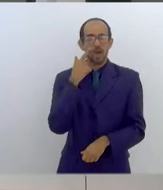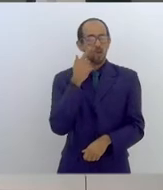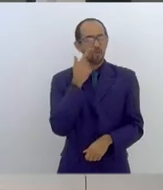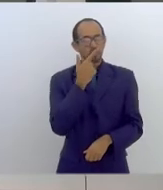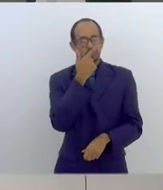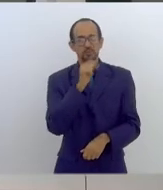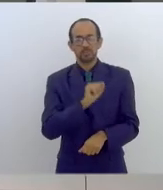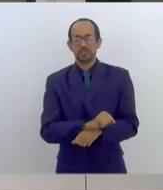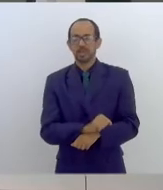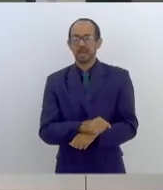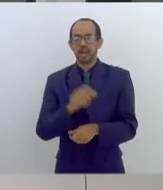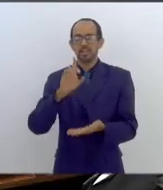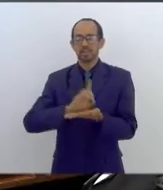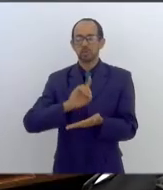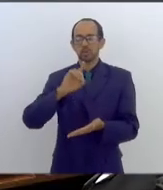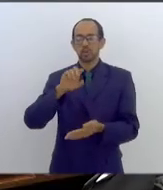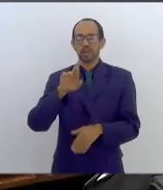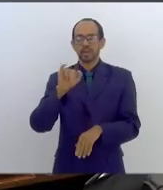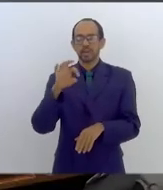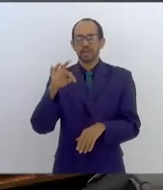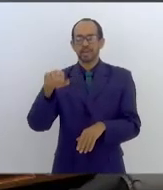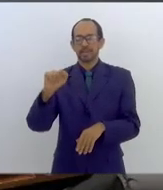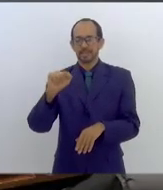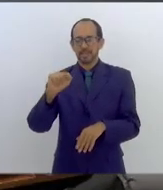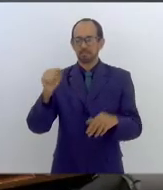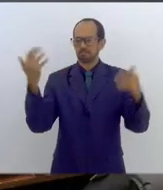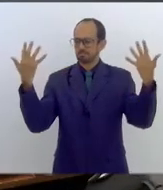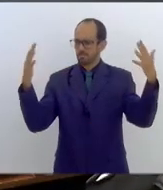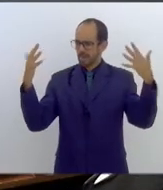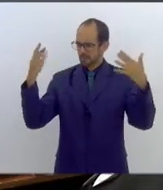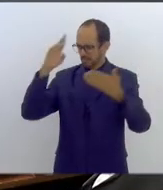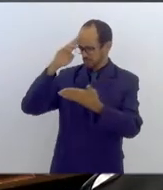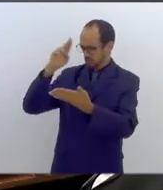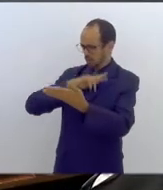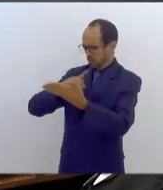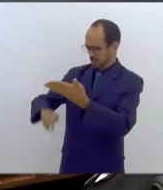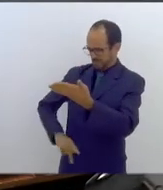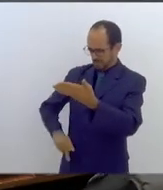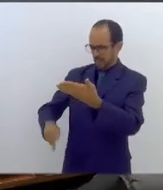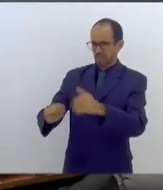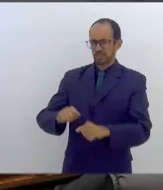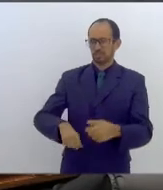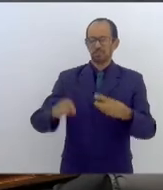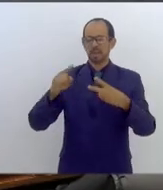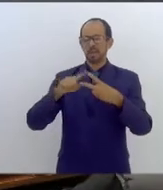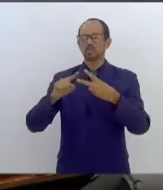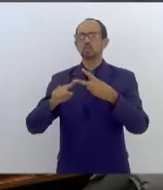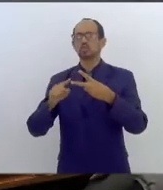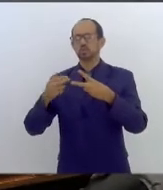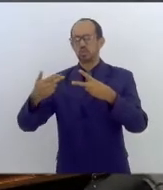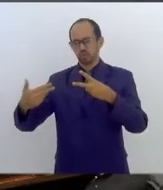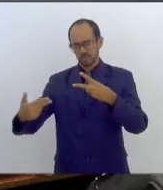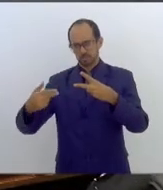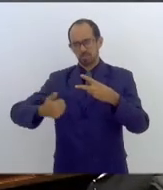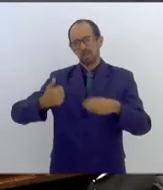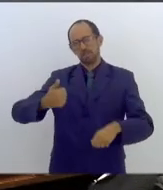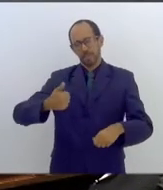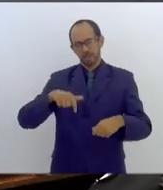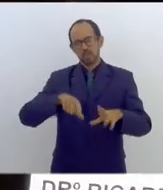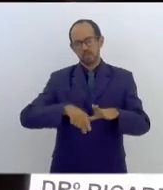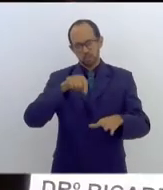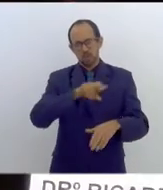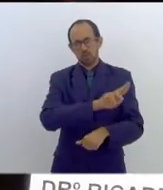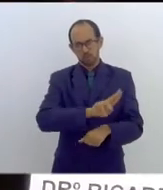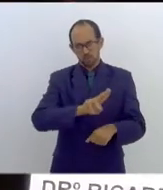apubos da Dra Rita eh Então parabéns senhor presidente pelas duas coisas pela escolha do nome do agraciado